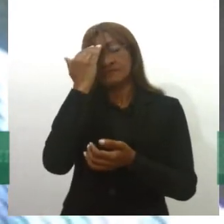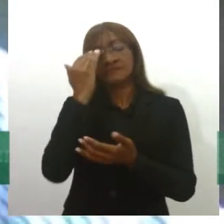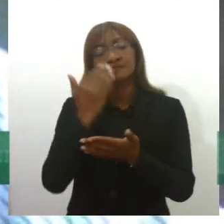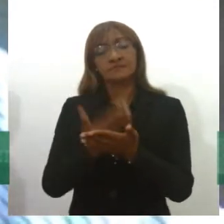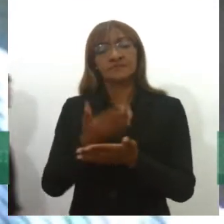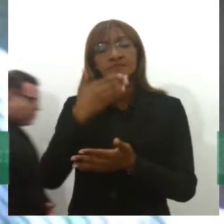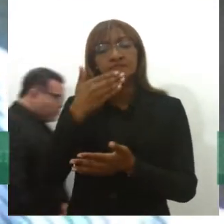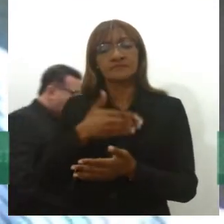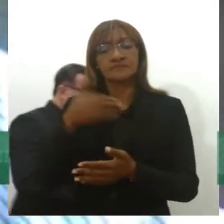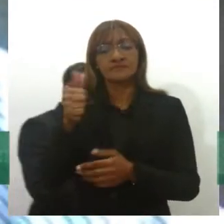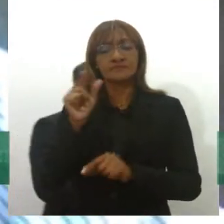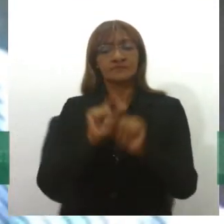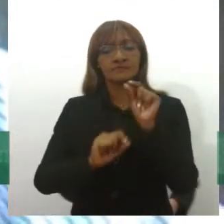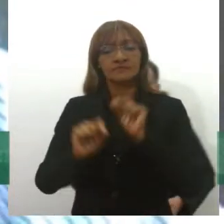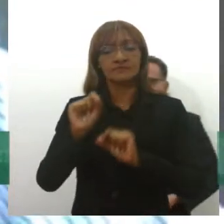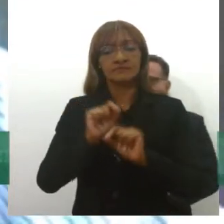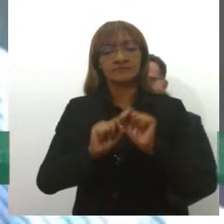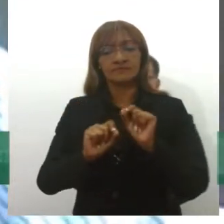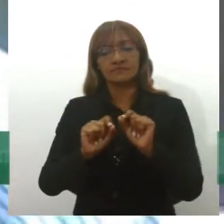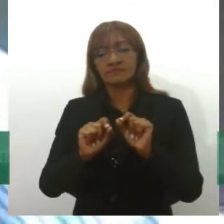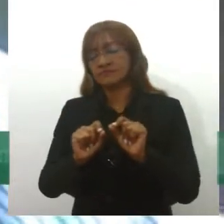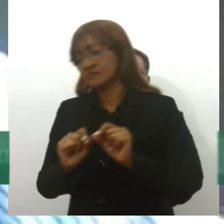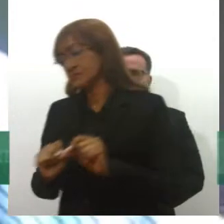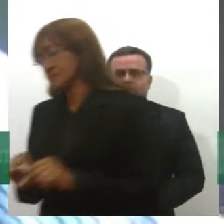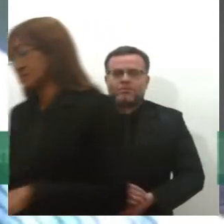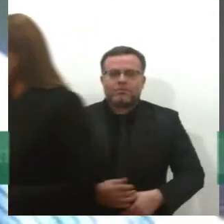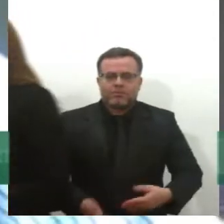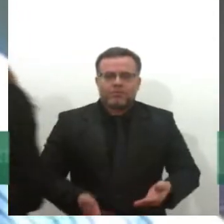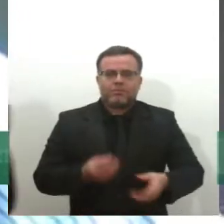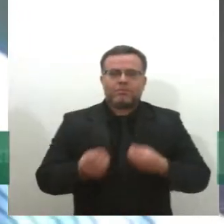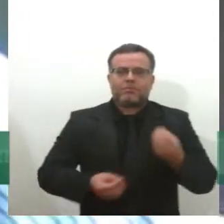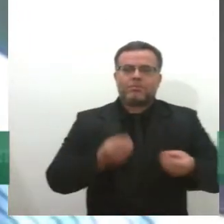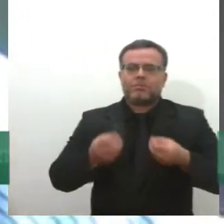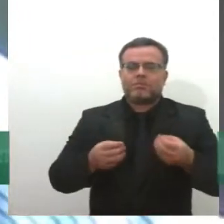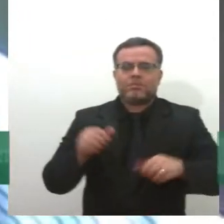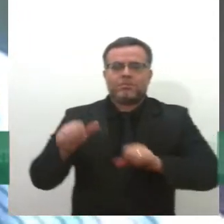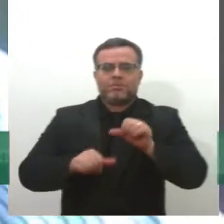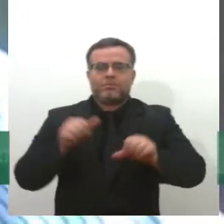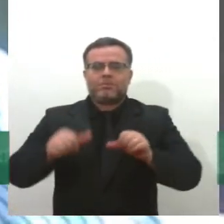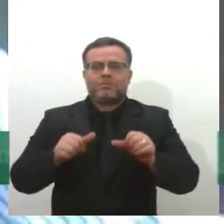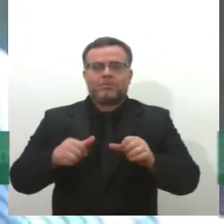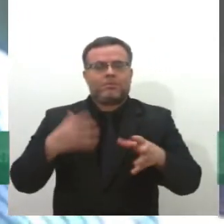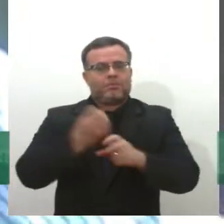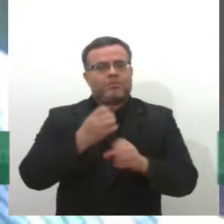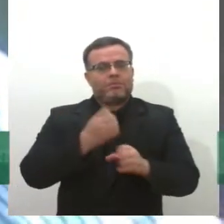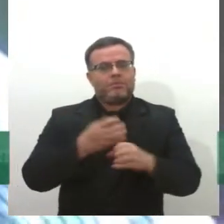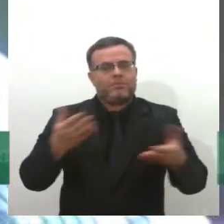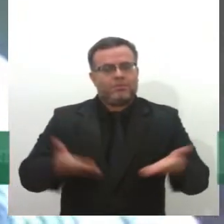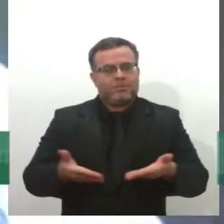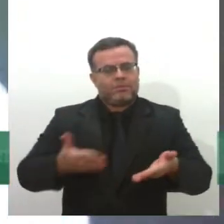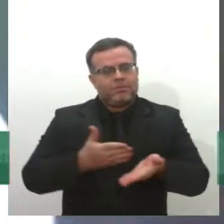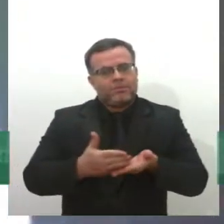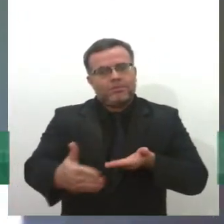saída para alterar a tributação seria via reforma tributária ampla sobre consumo,